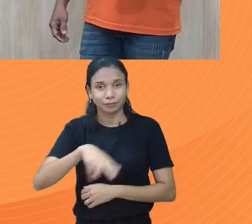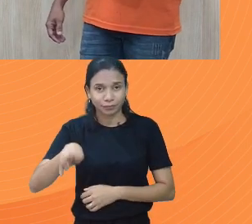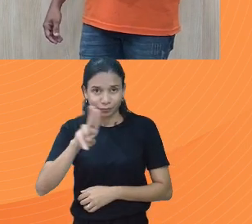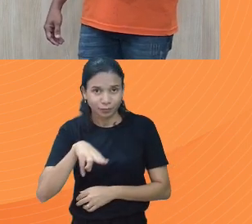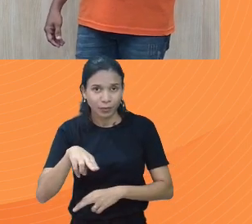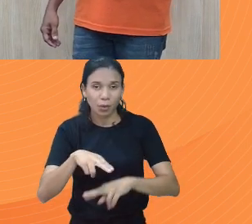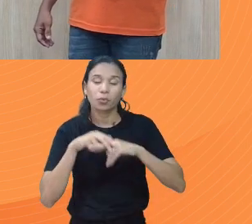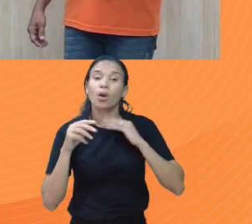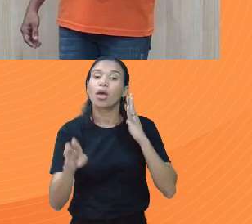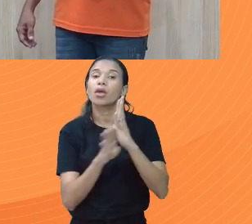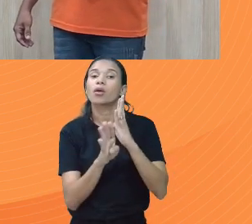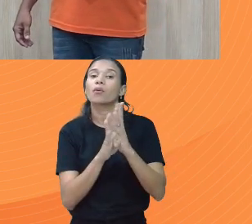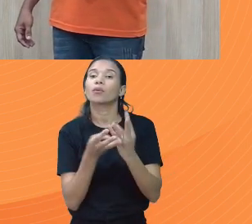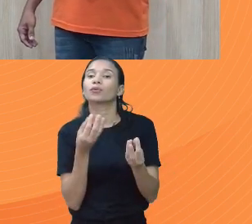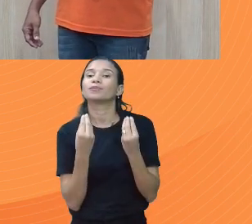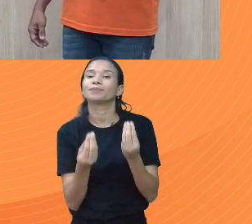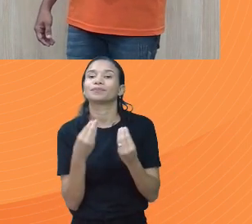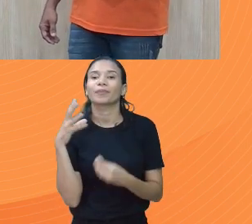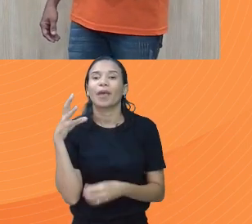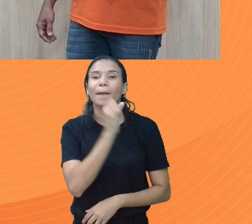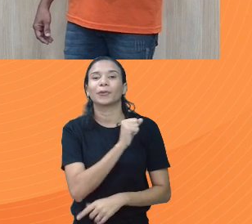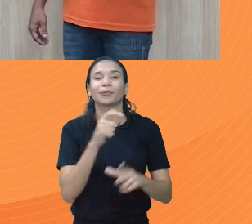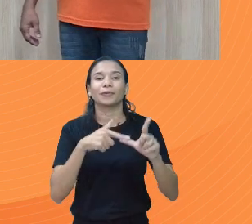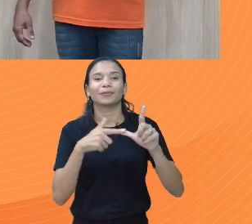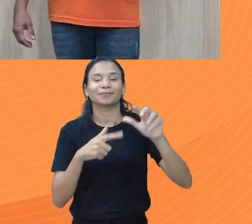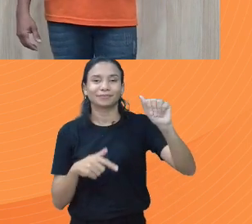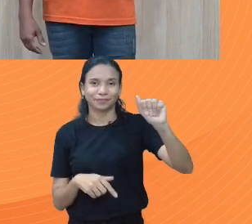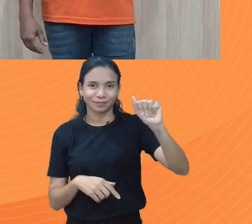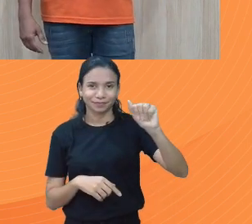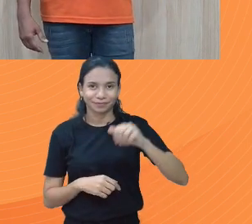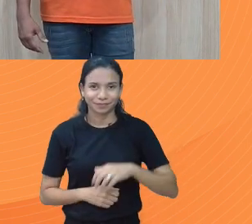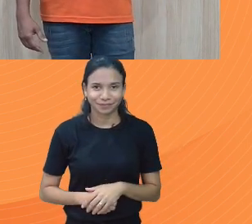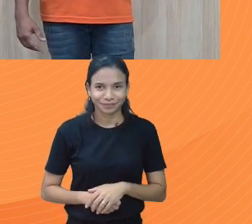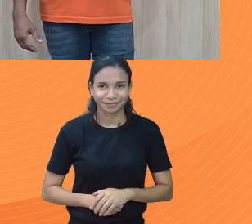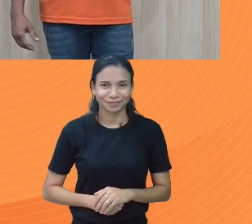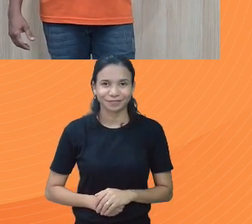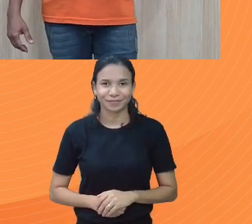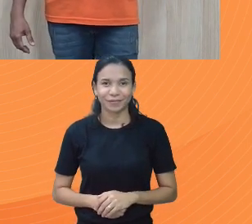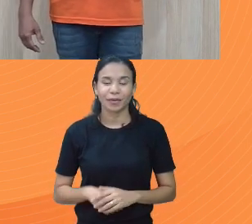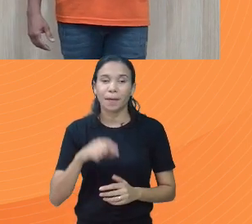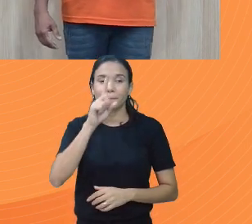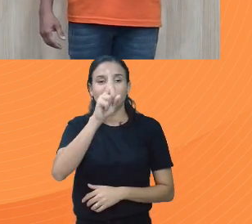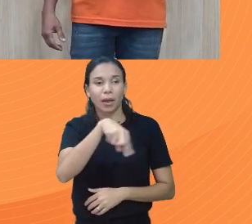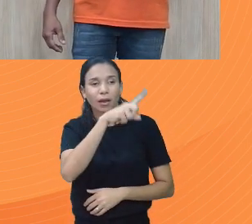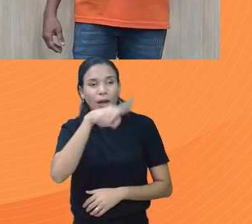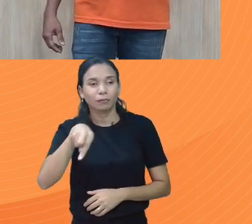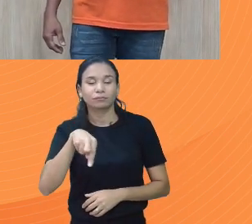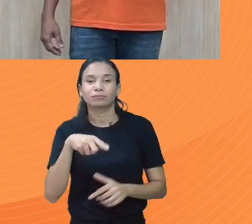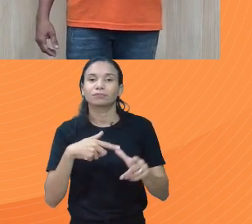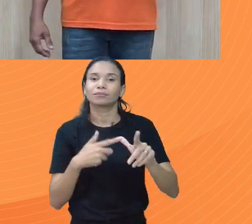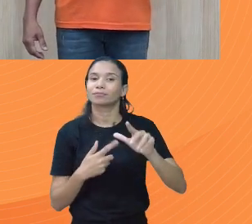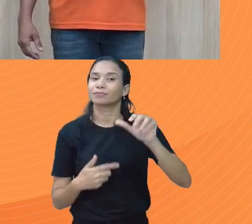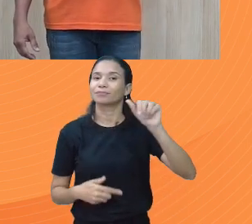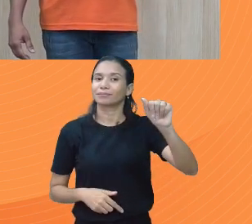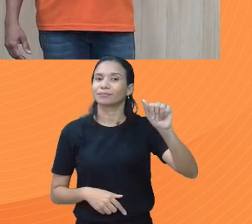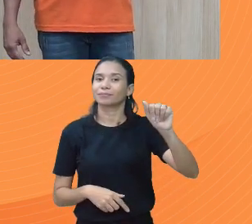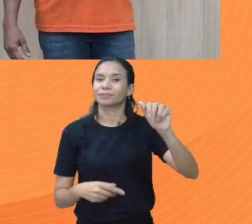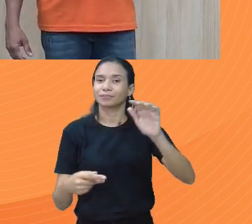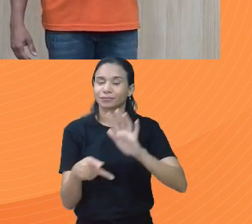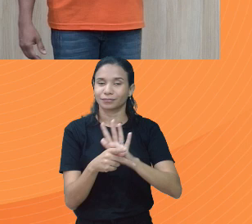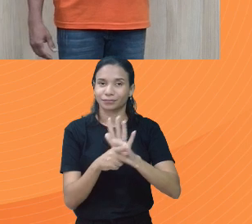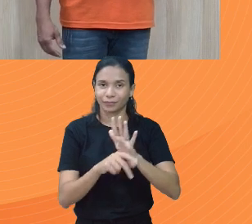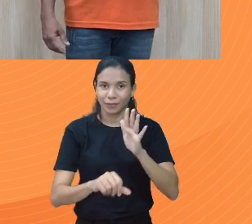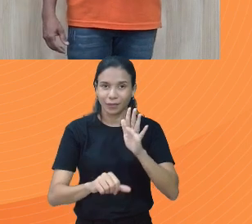eu encontro isso rapidamente na nossa letra A. Marcamos, detonamos aí a